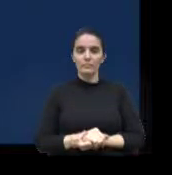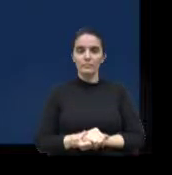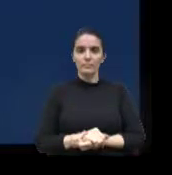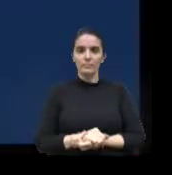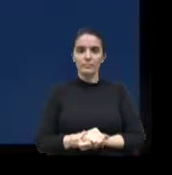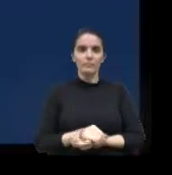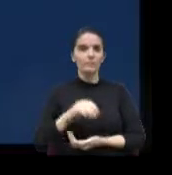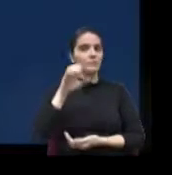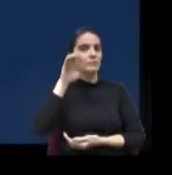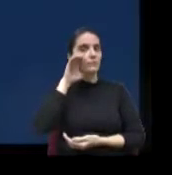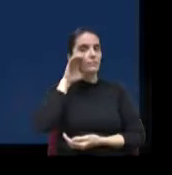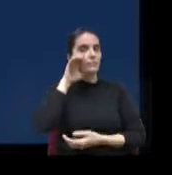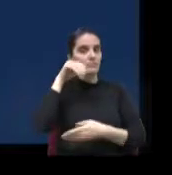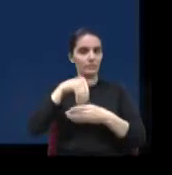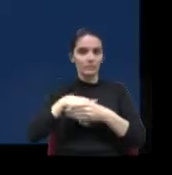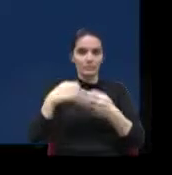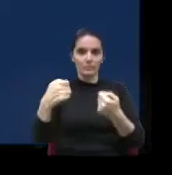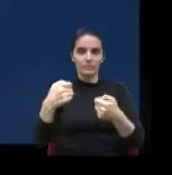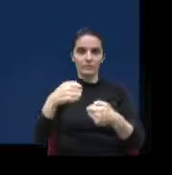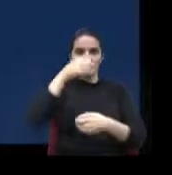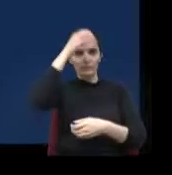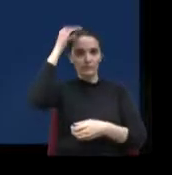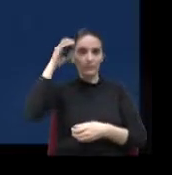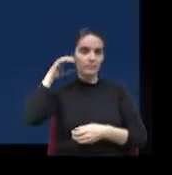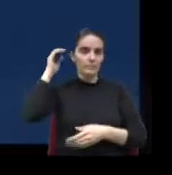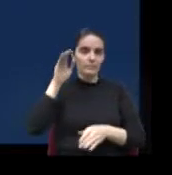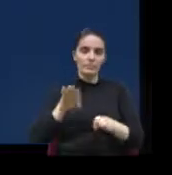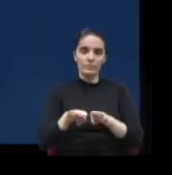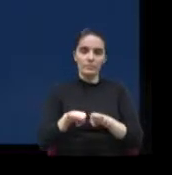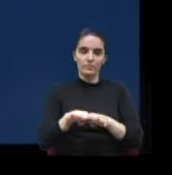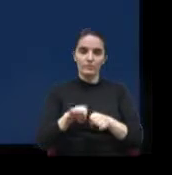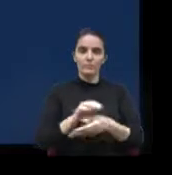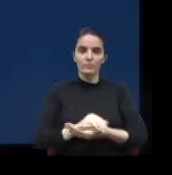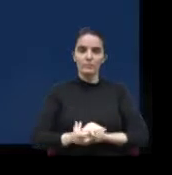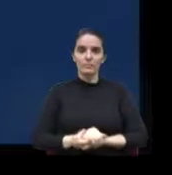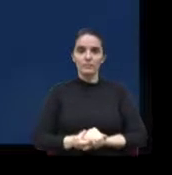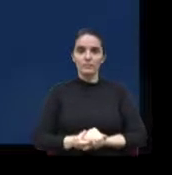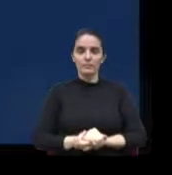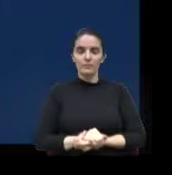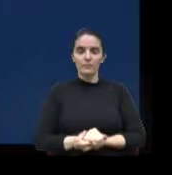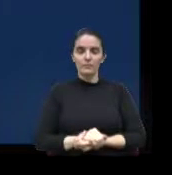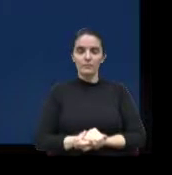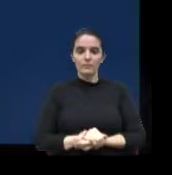Constância Félix. Carolina Pontes. Não, senhor.